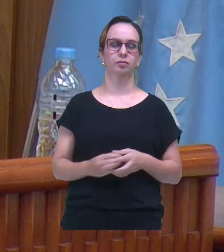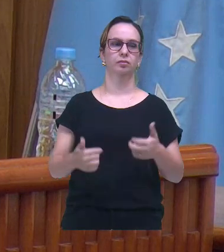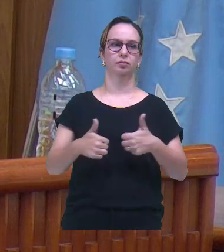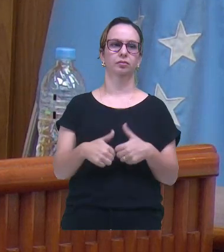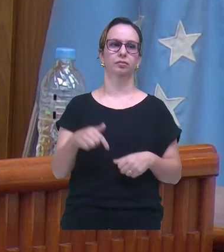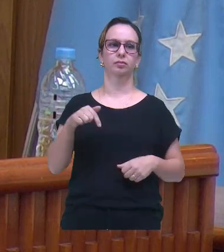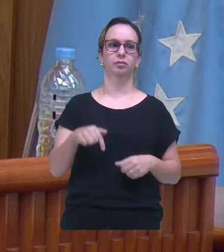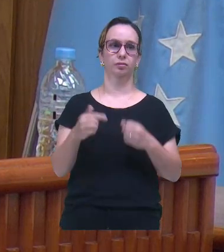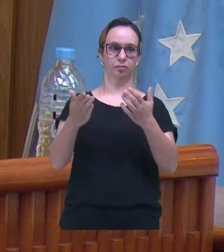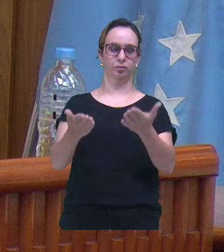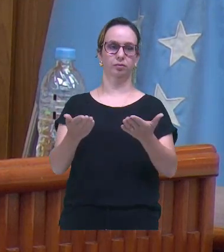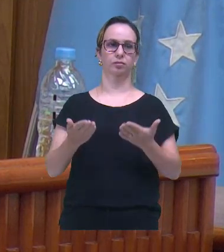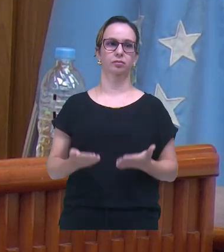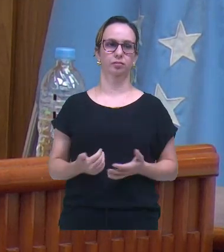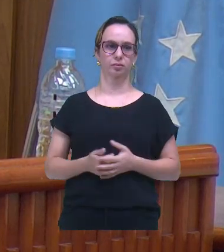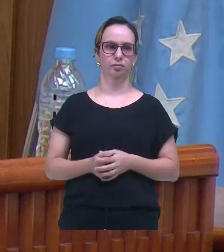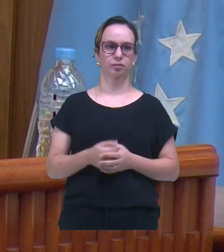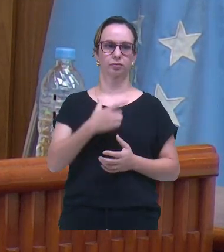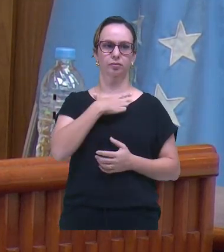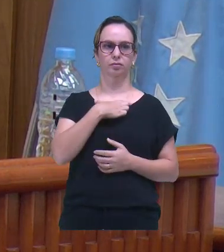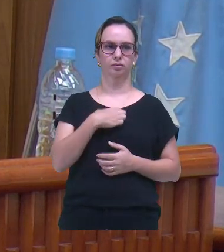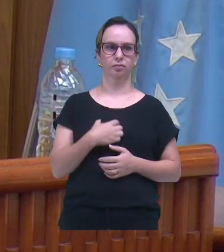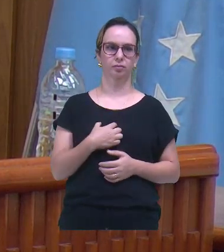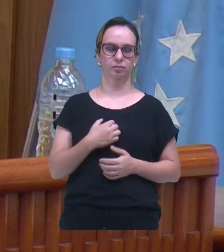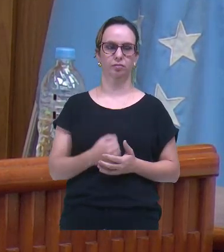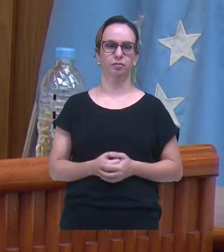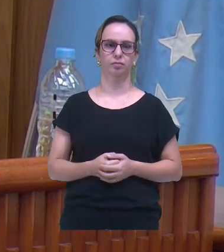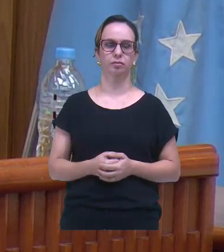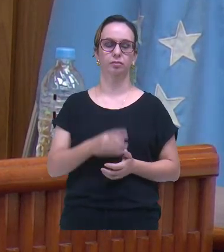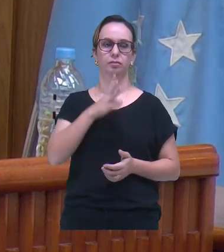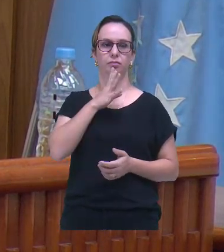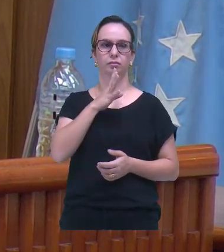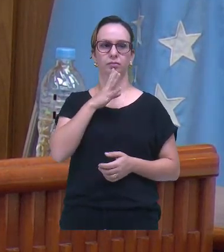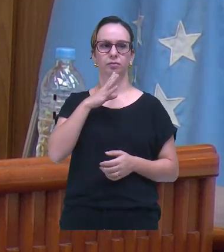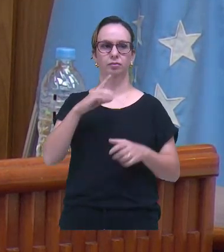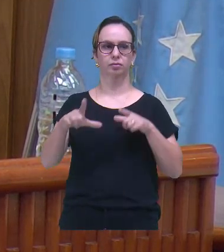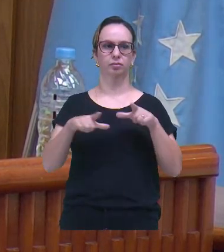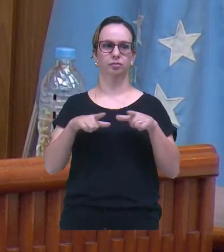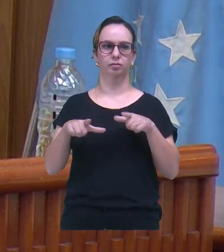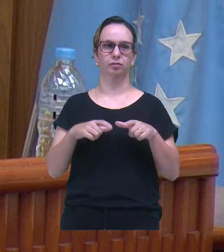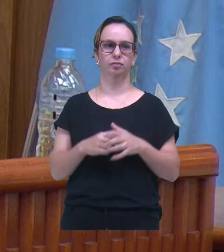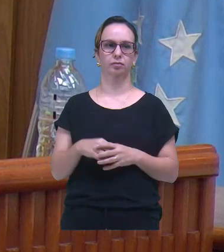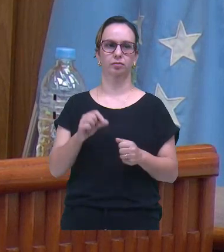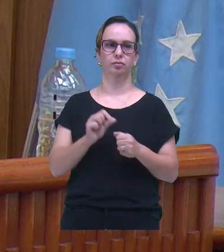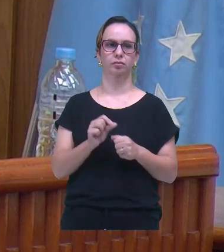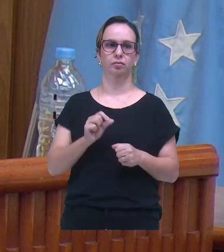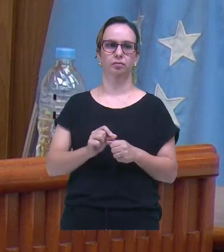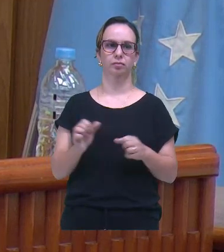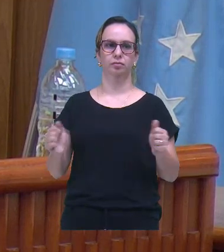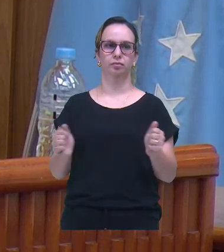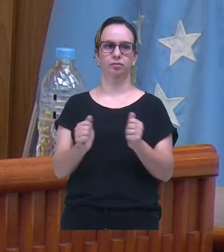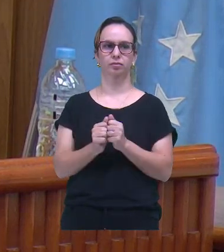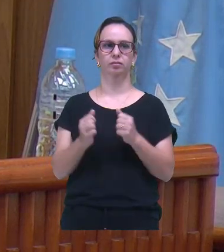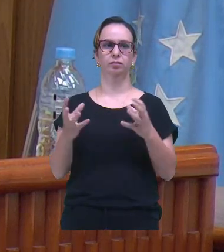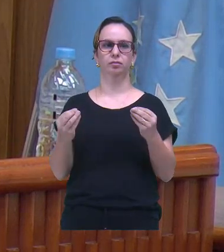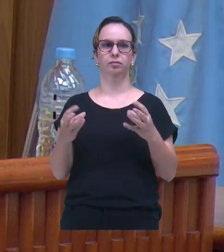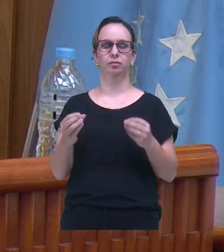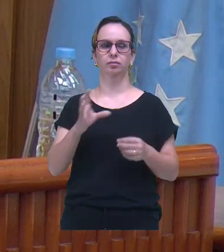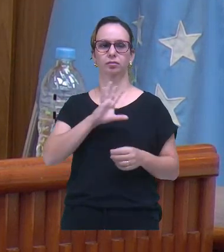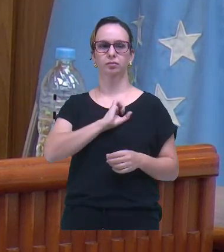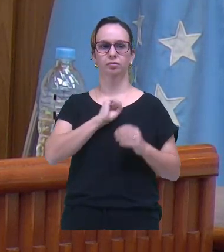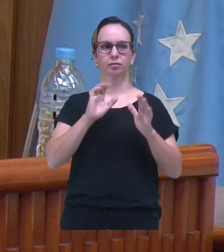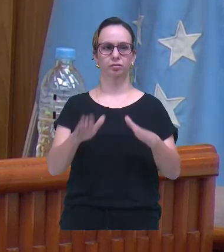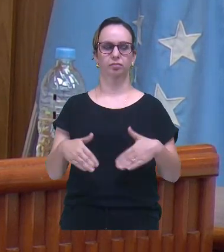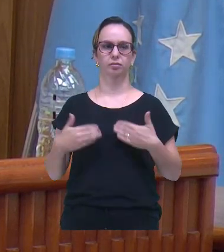para receber essa honraria, fruto do reconhecimento de um trabalho realizado com muito amor e dedicação